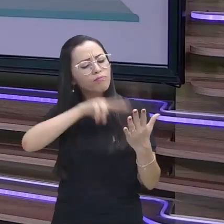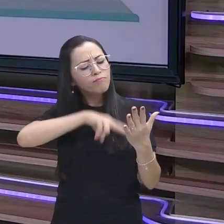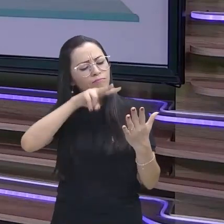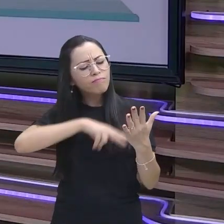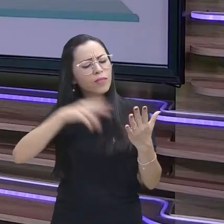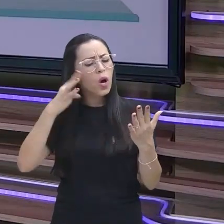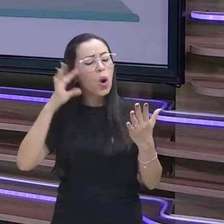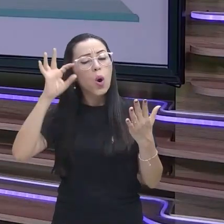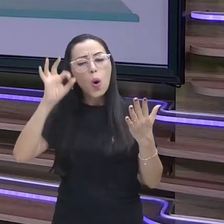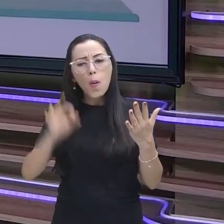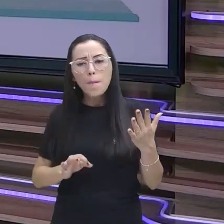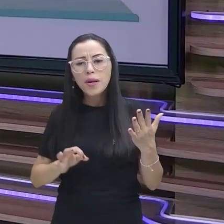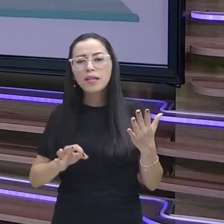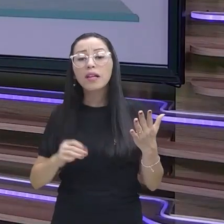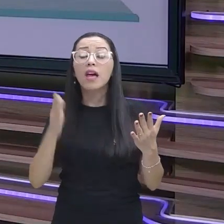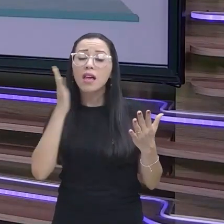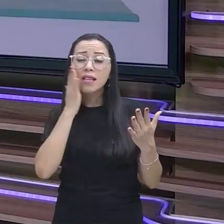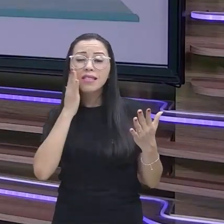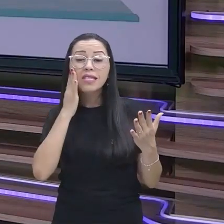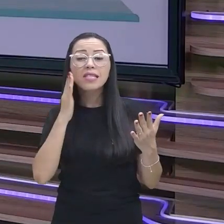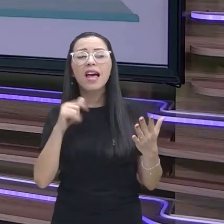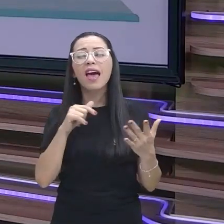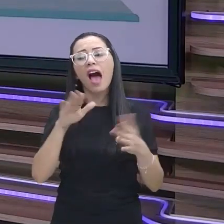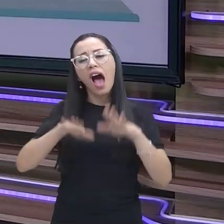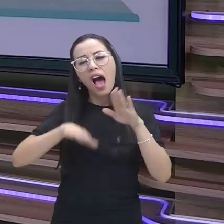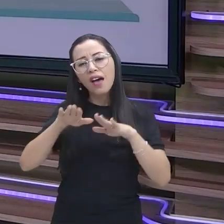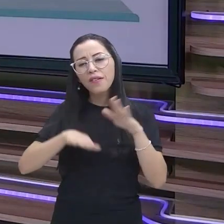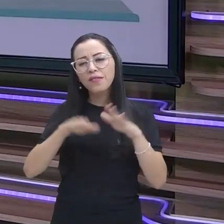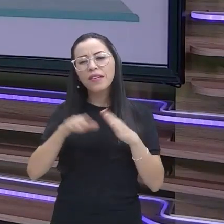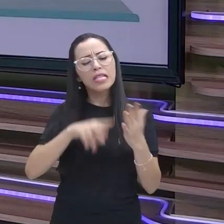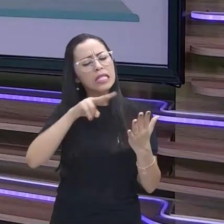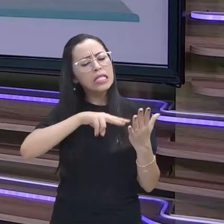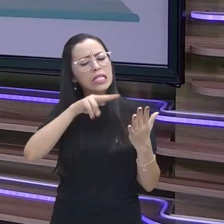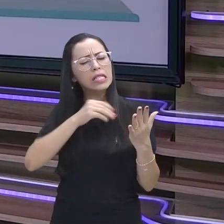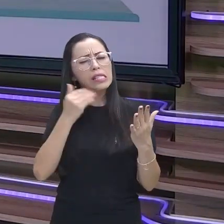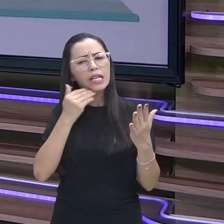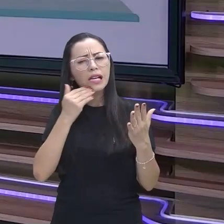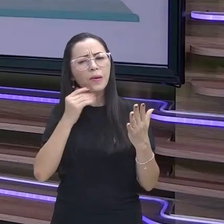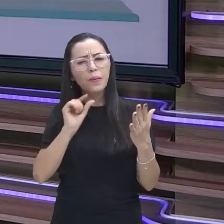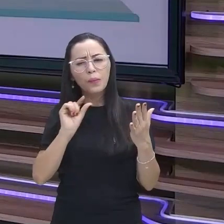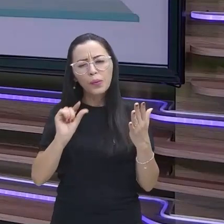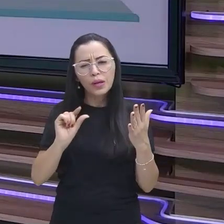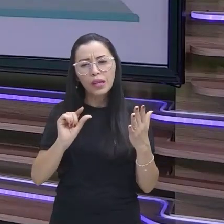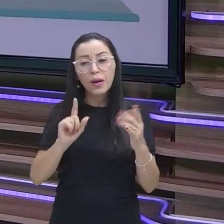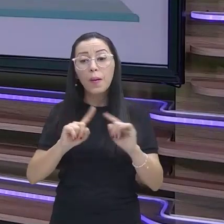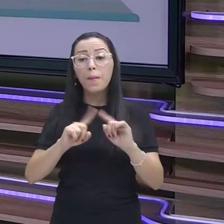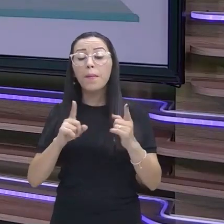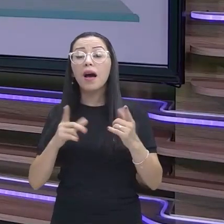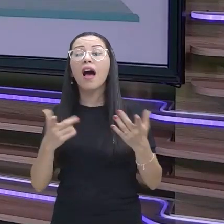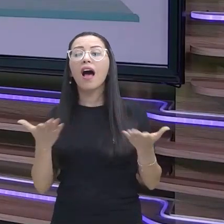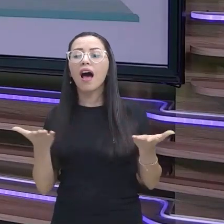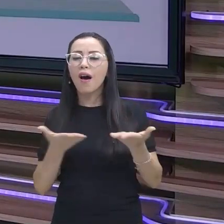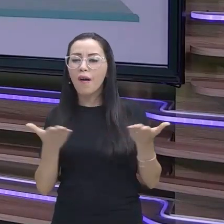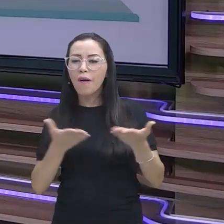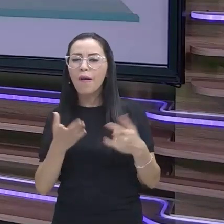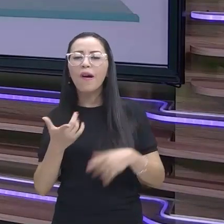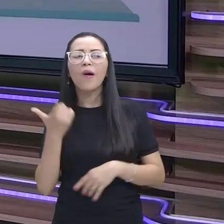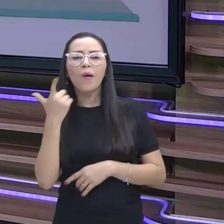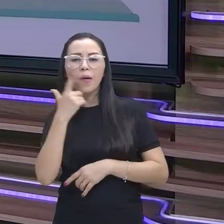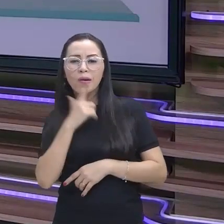não lendo daquela maneira que os adultos leem, mas nós aprendemos a